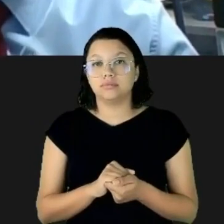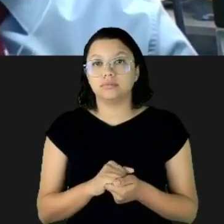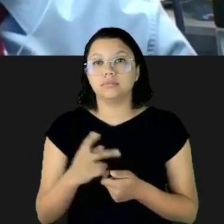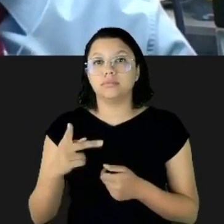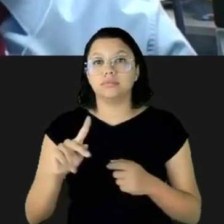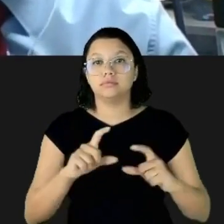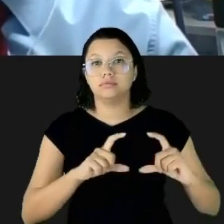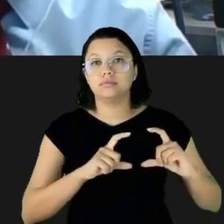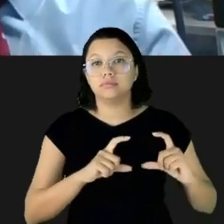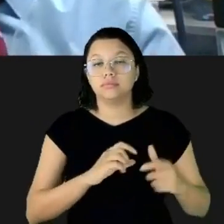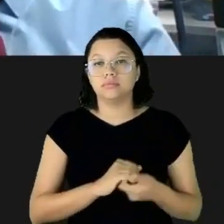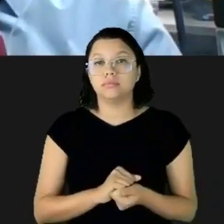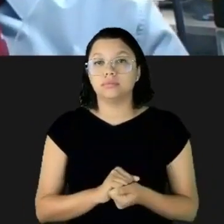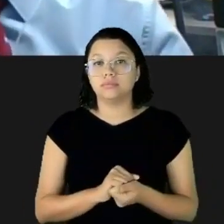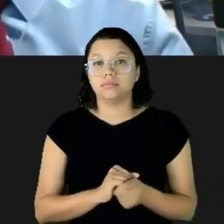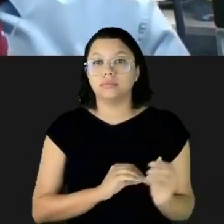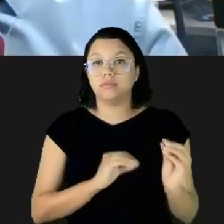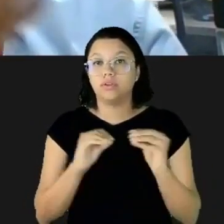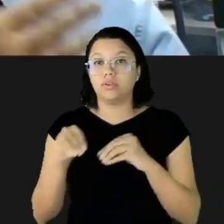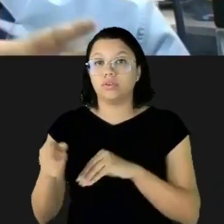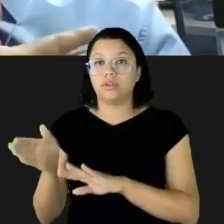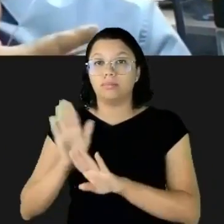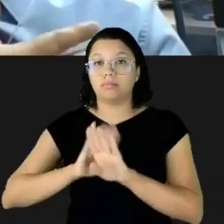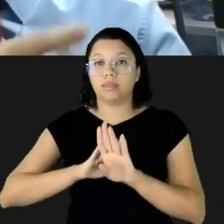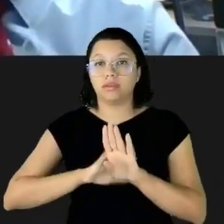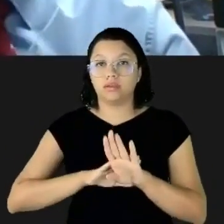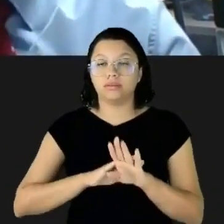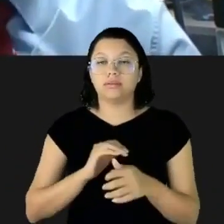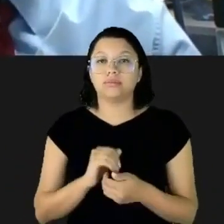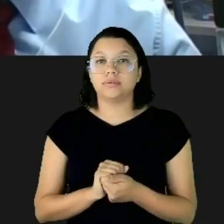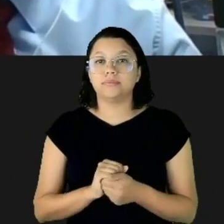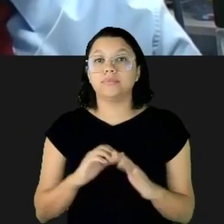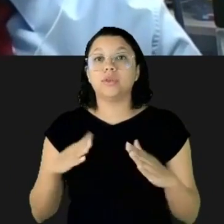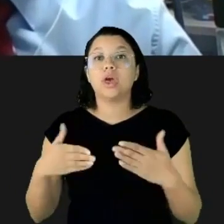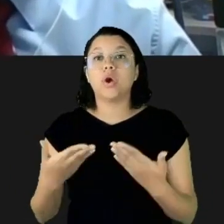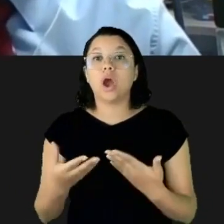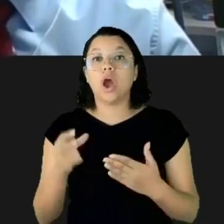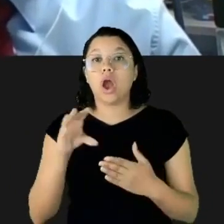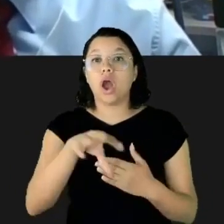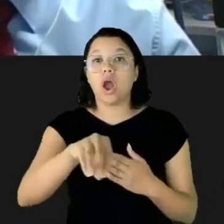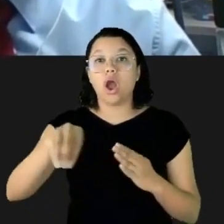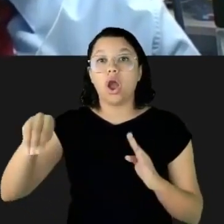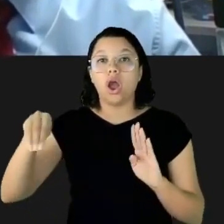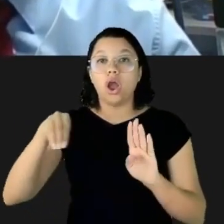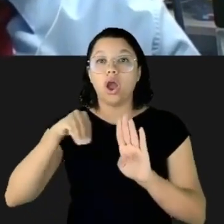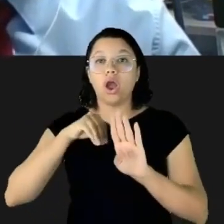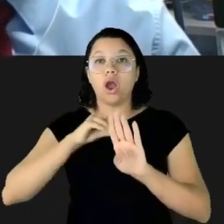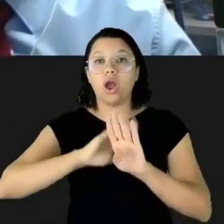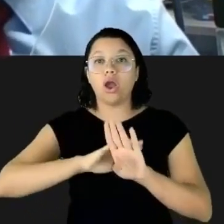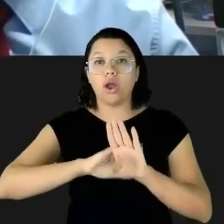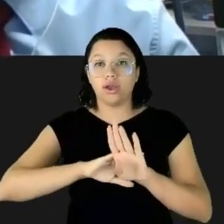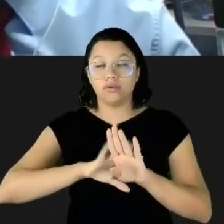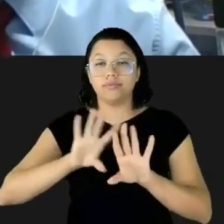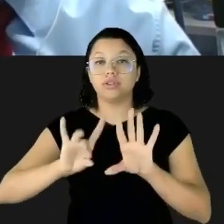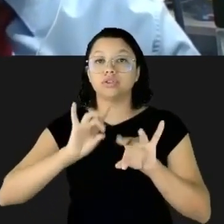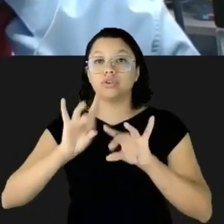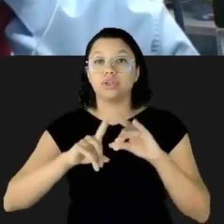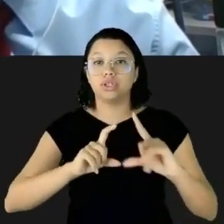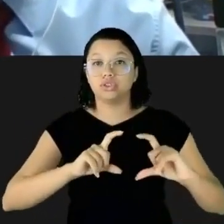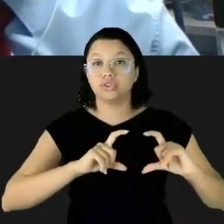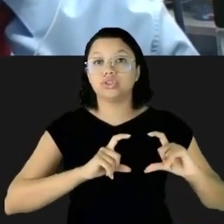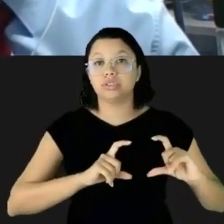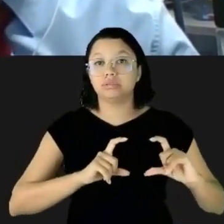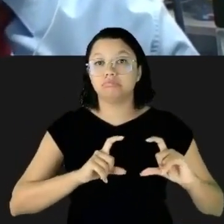na sua etiqueta e você vai colocar para trás quando você colocar para trás você vai selecionar a sua